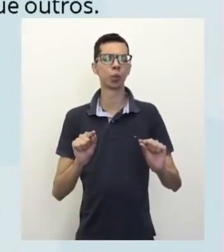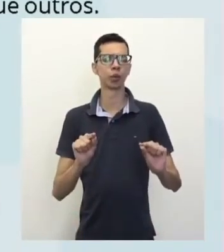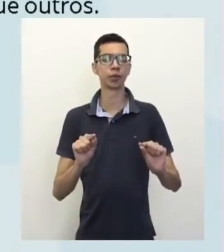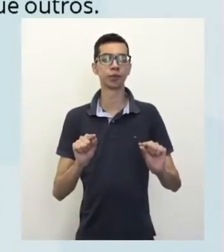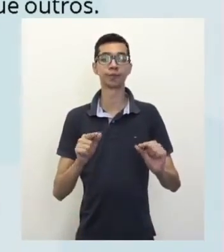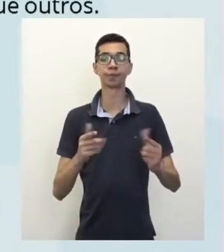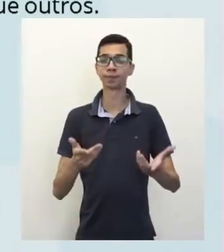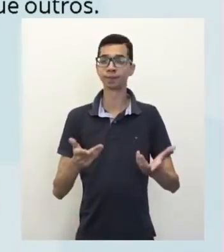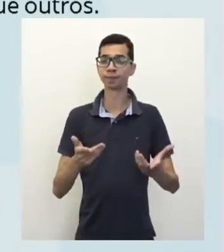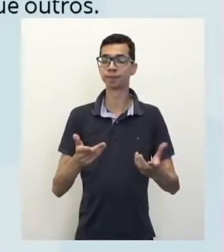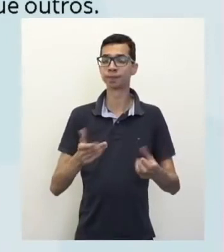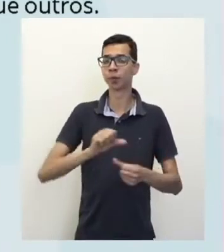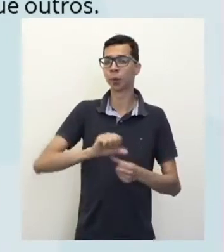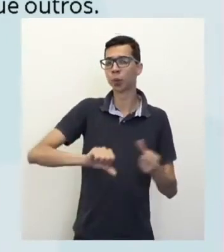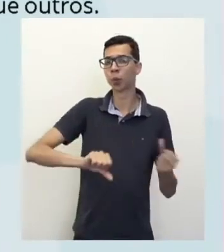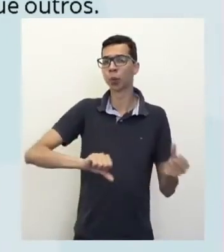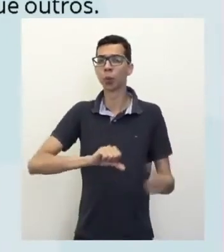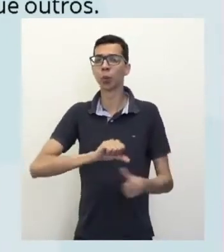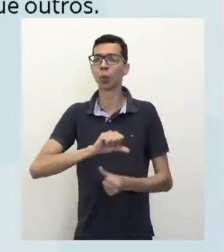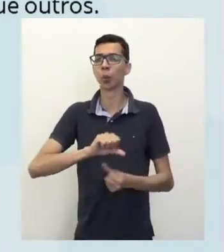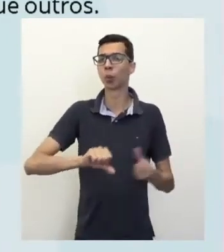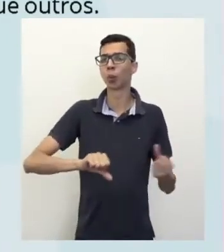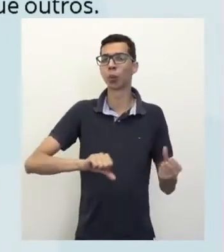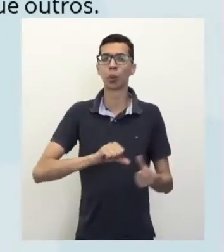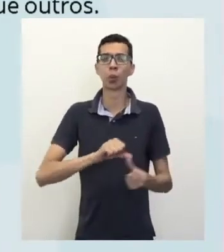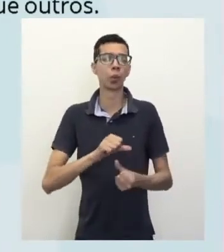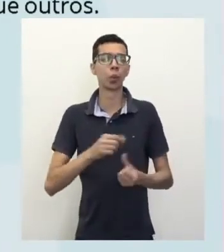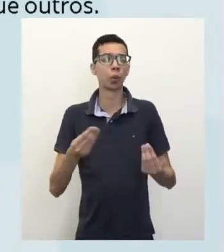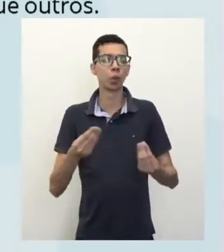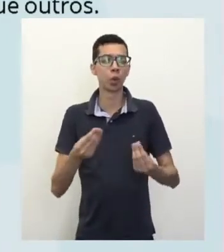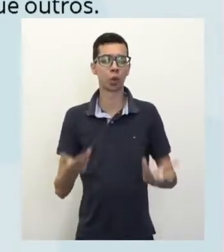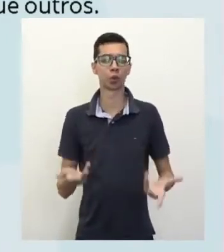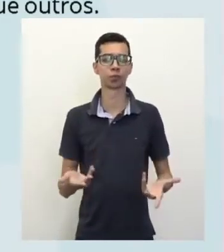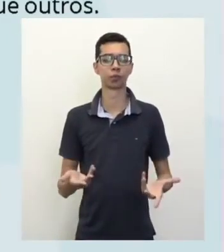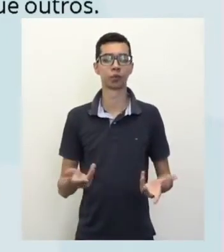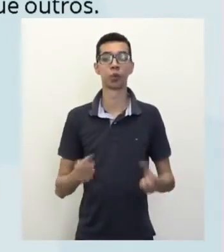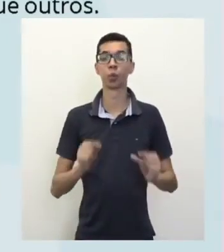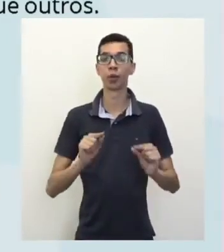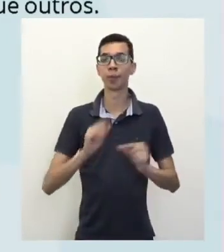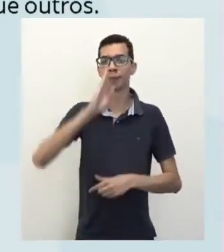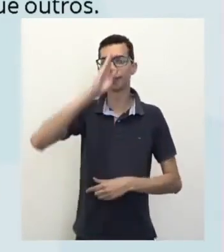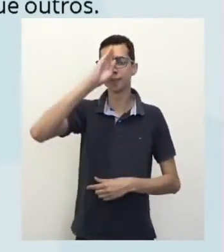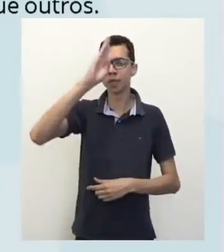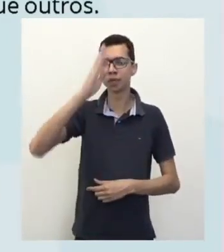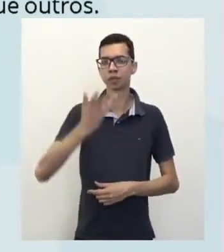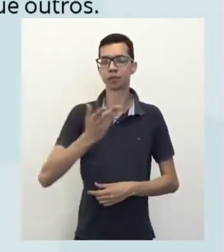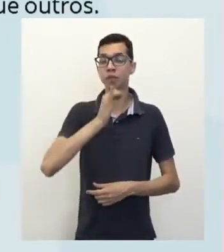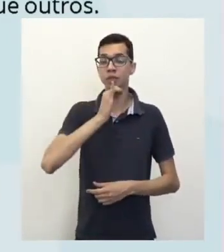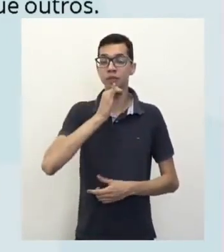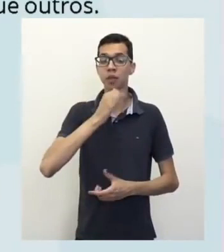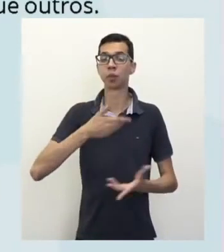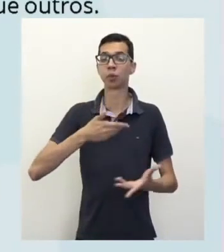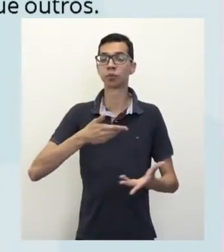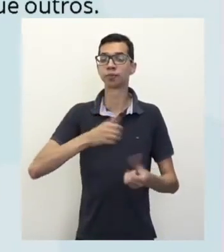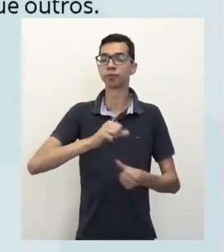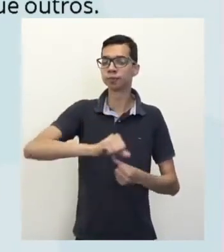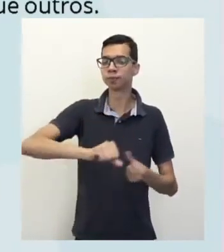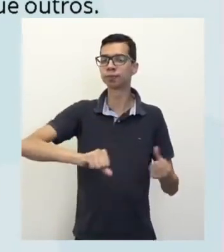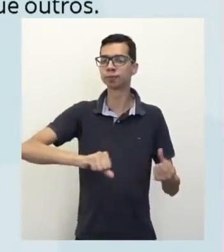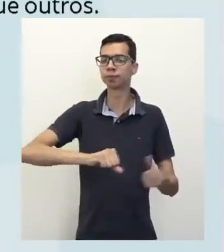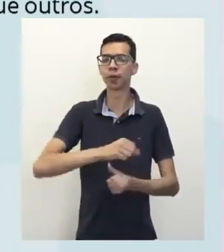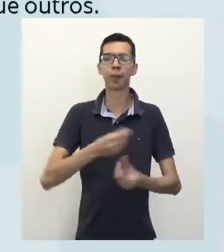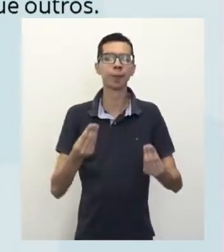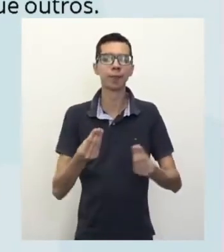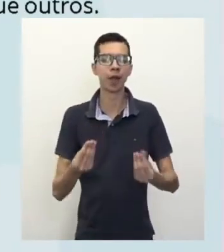interferem nessa dinâmica, né? Quais são os elementos que interferem aí nessa dinâmica, né, para que a